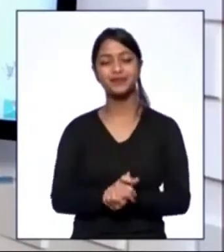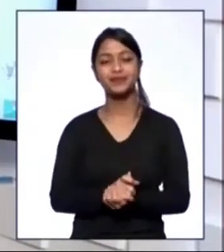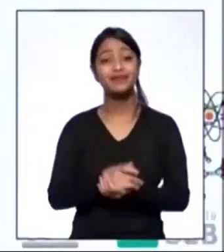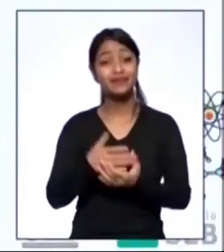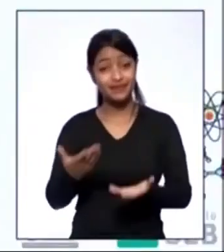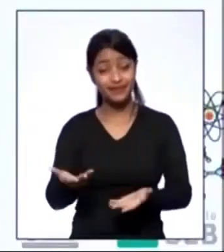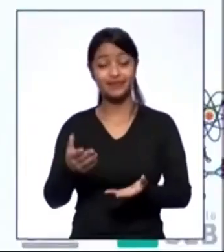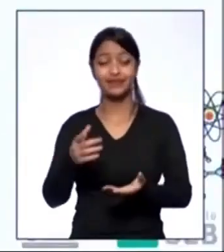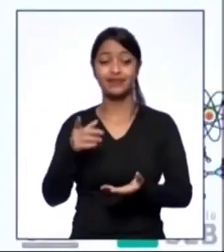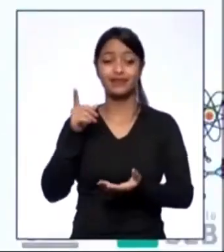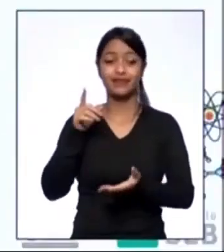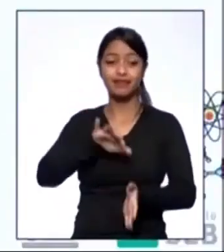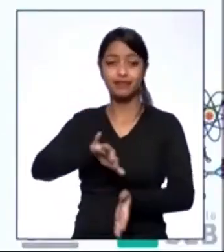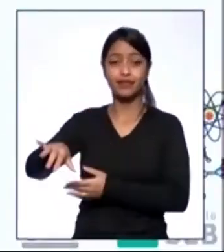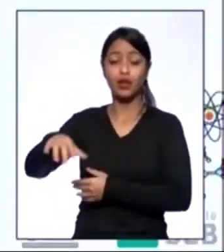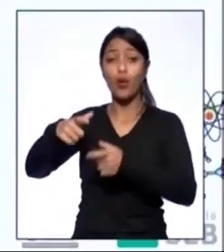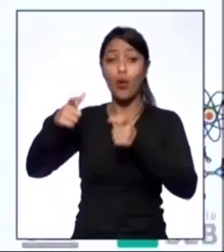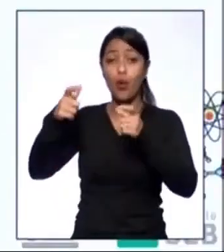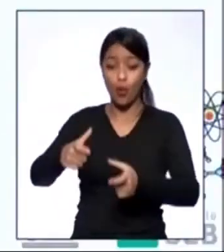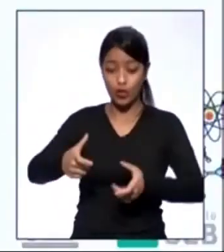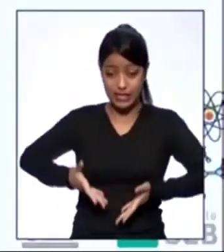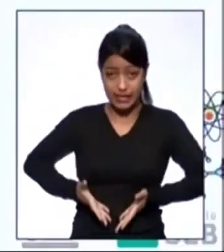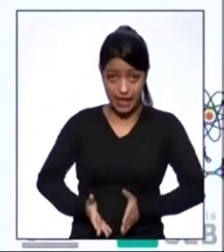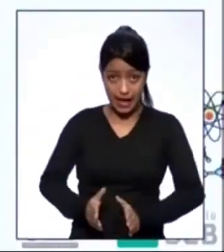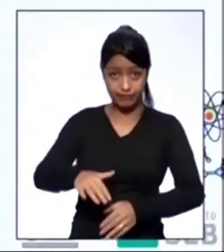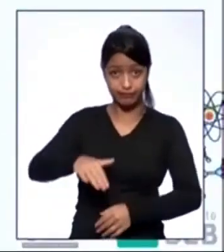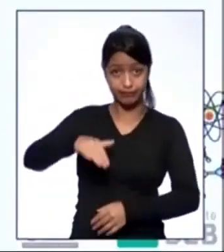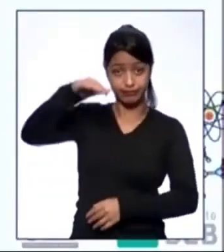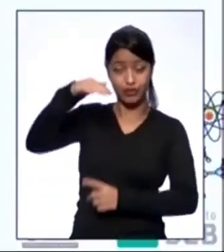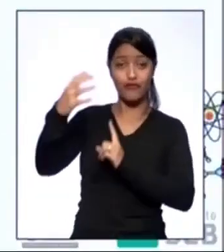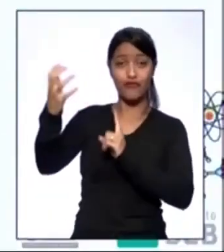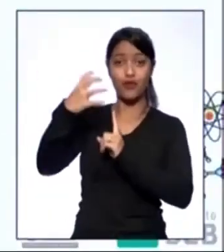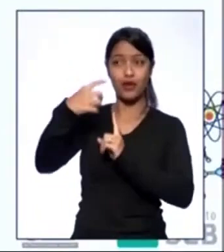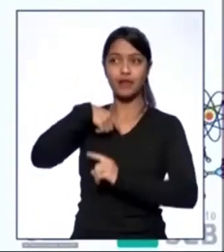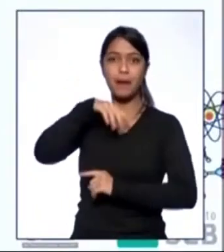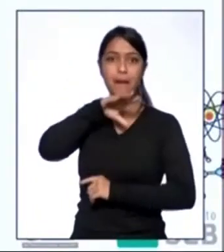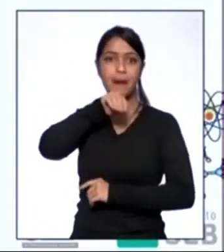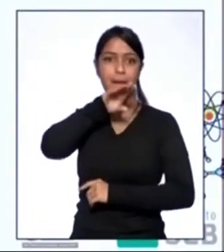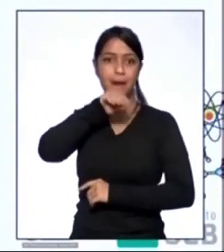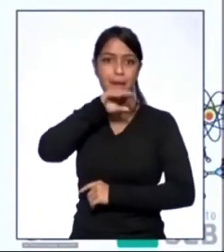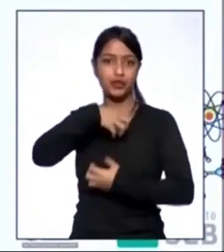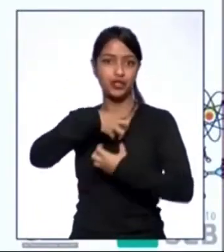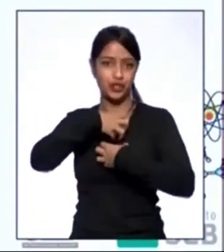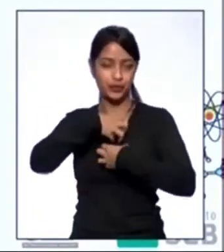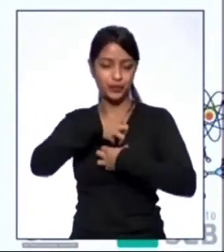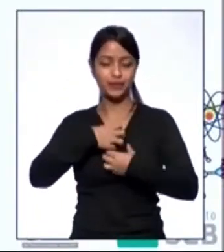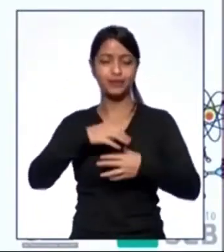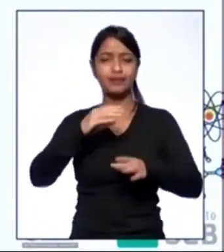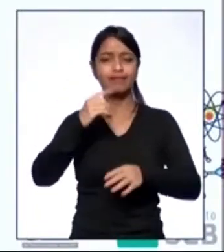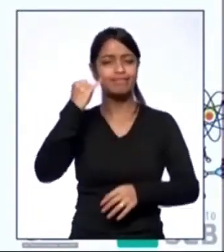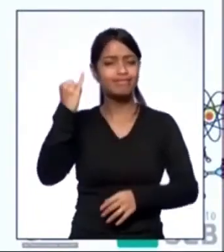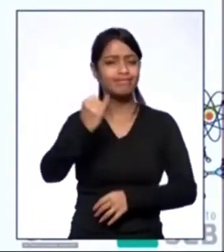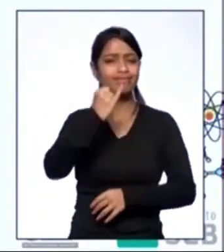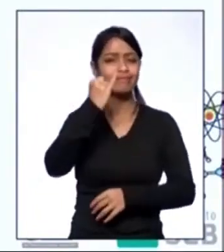os significados de algumas palavras. É importante a gente guardar aqui uma coisa com bastante cuidado.